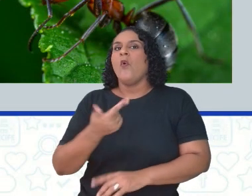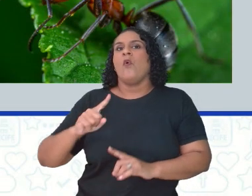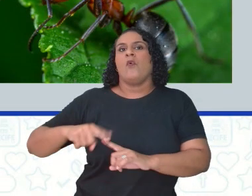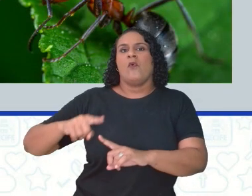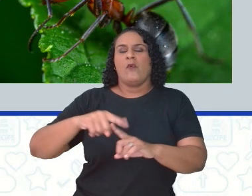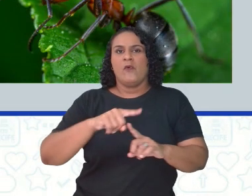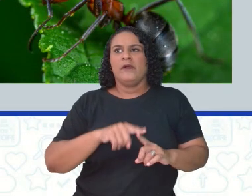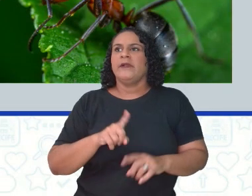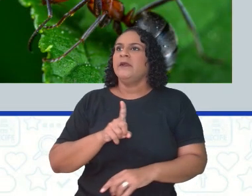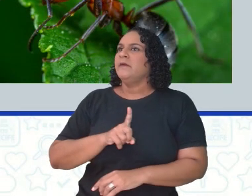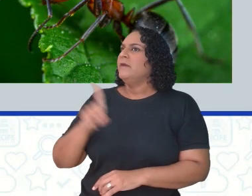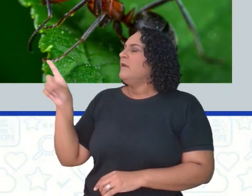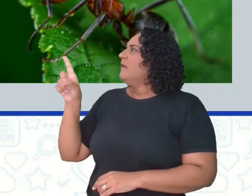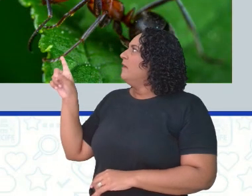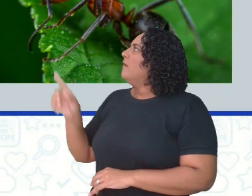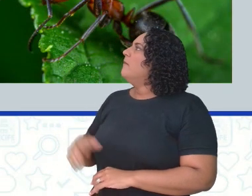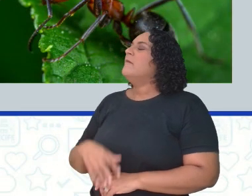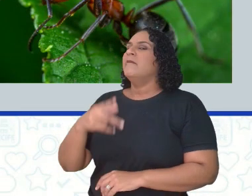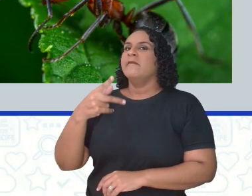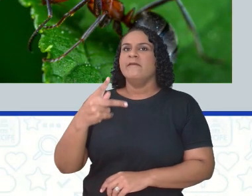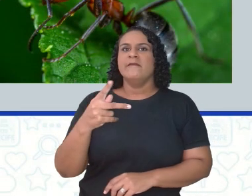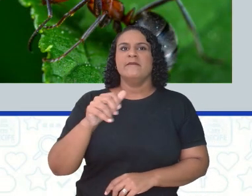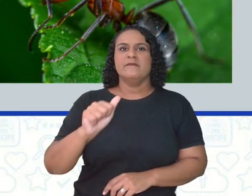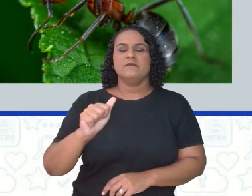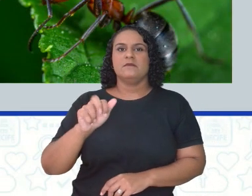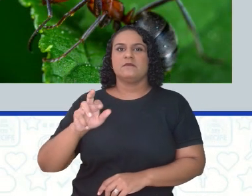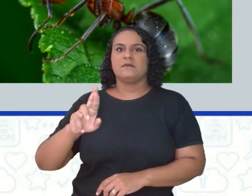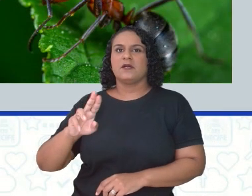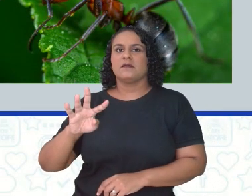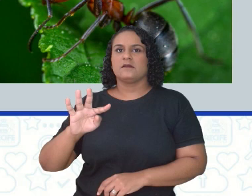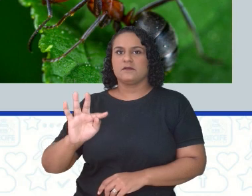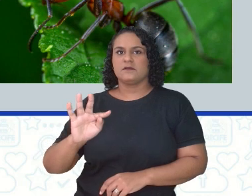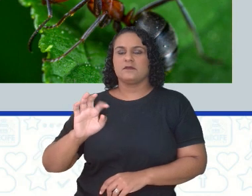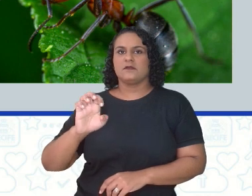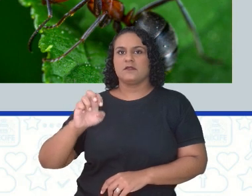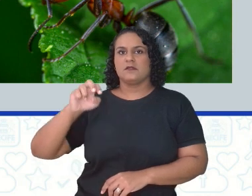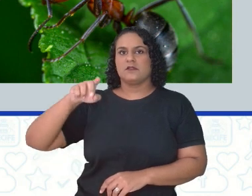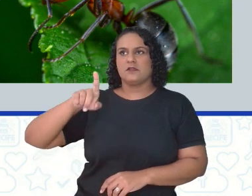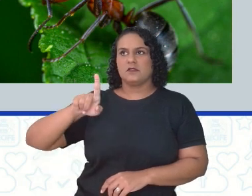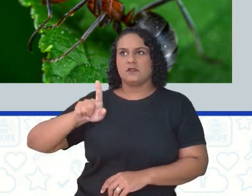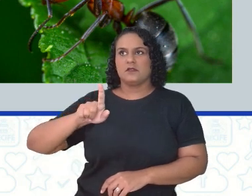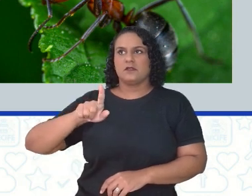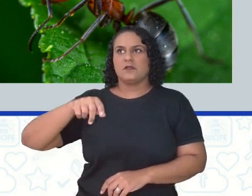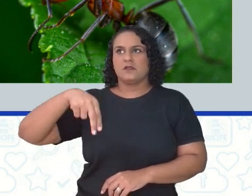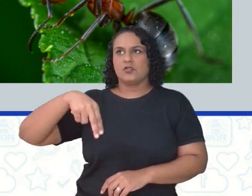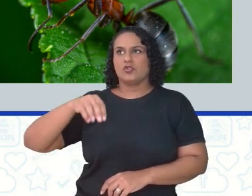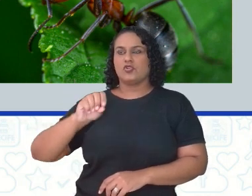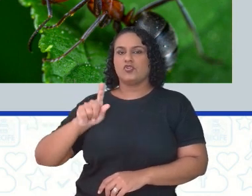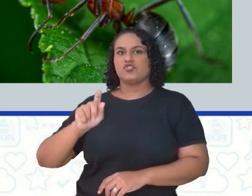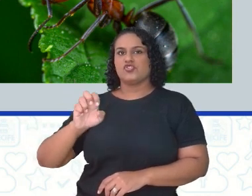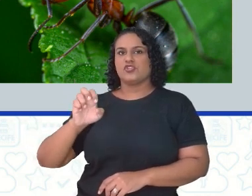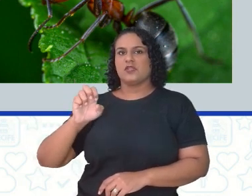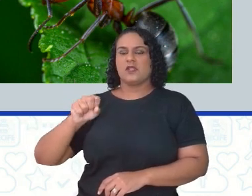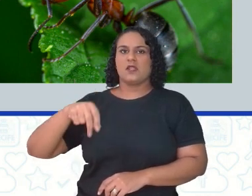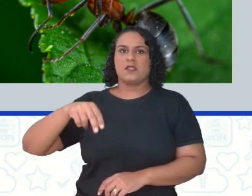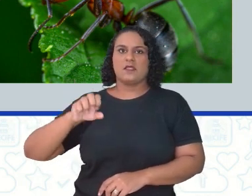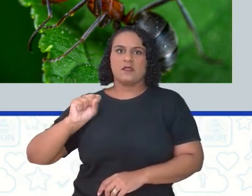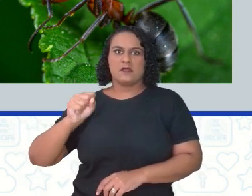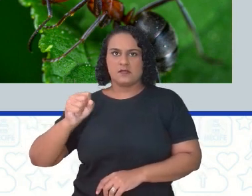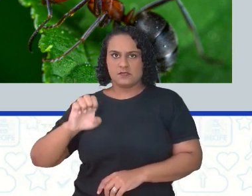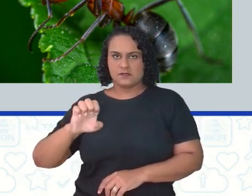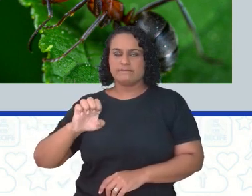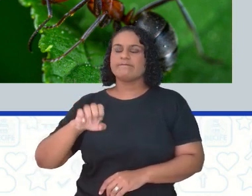reprodução assexuada que eu trouxe para vocês é a partenogênese. Mas como é isso? Nesse processo